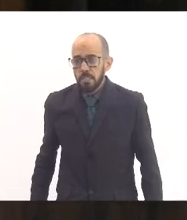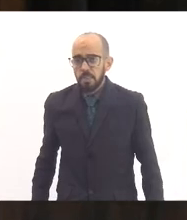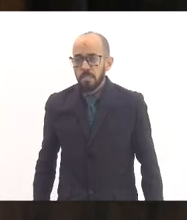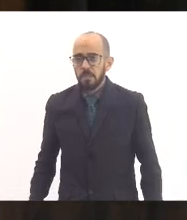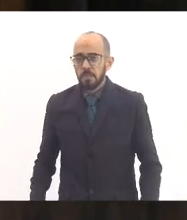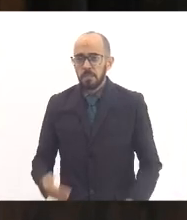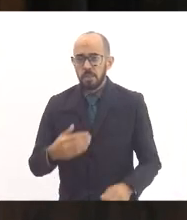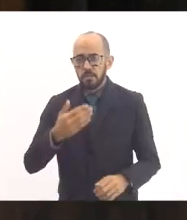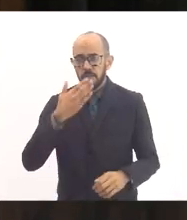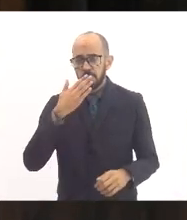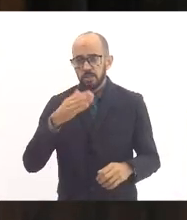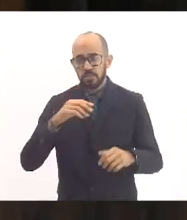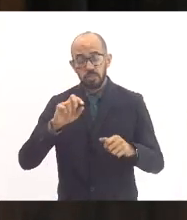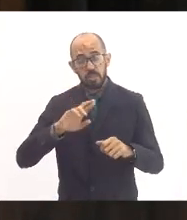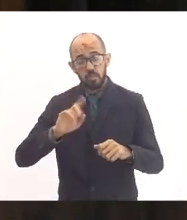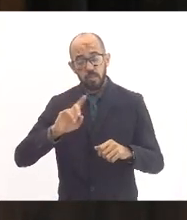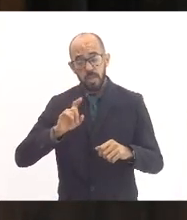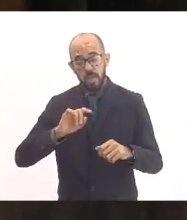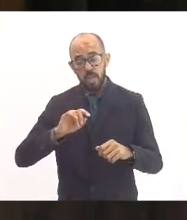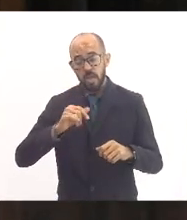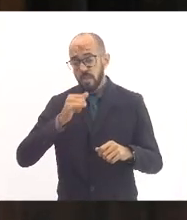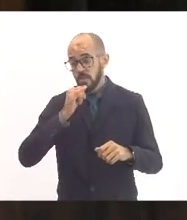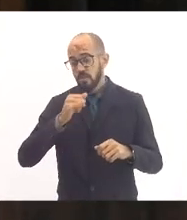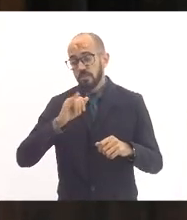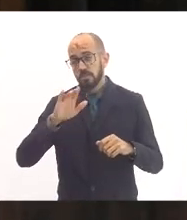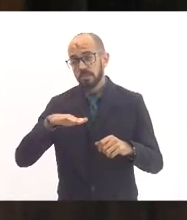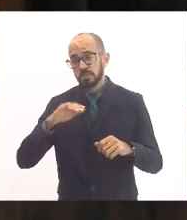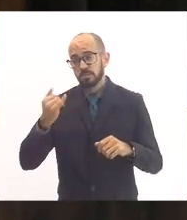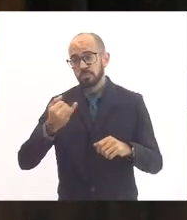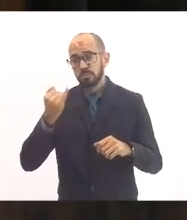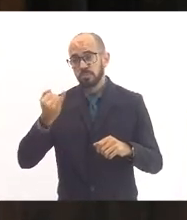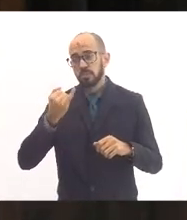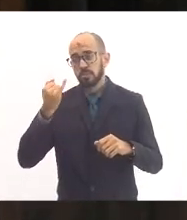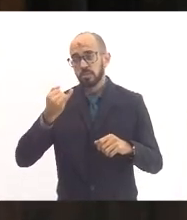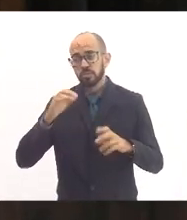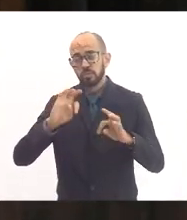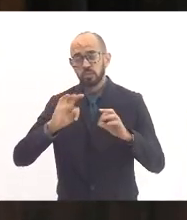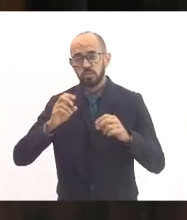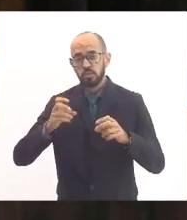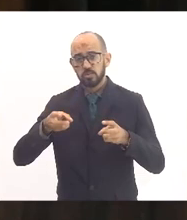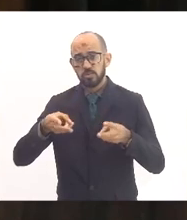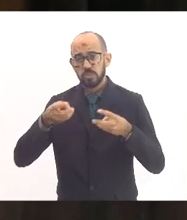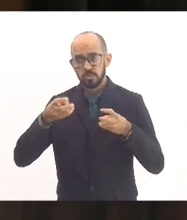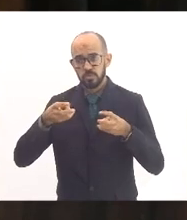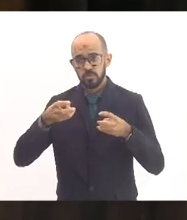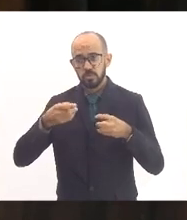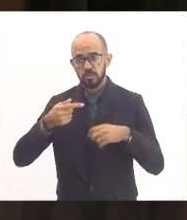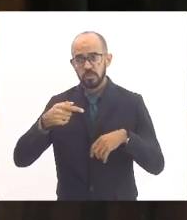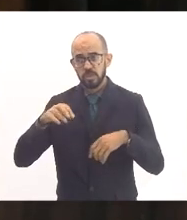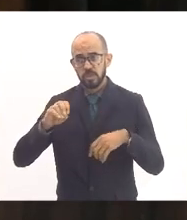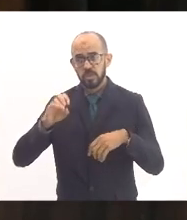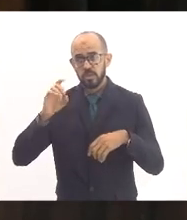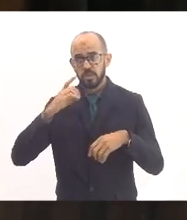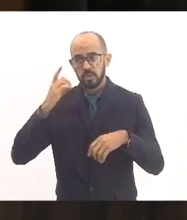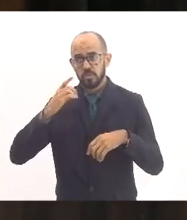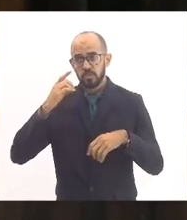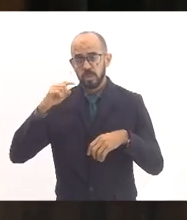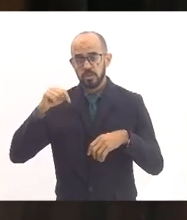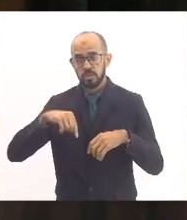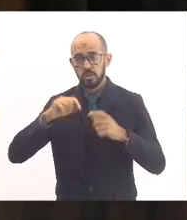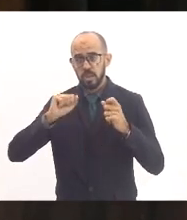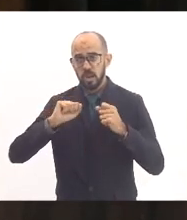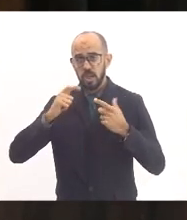e não estou jogando para a plateia mas é importante que os senhores e senhoras percebam de 70 deputados dessa